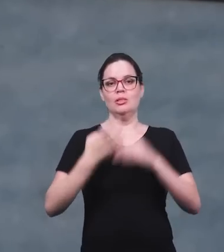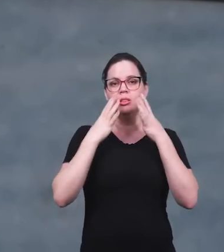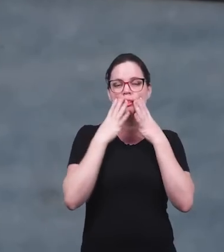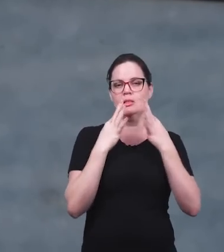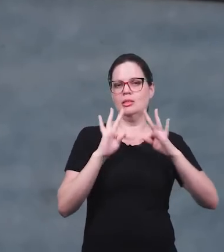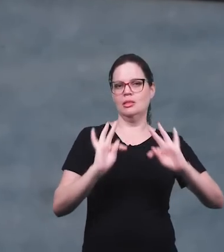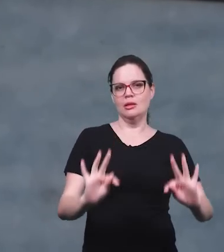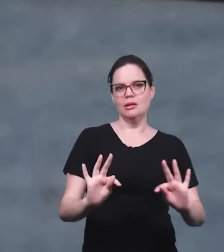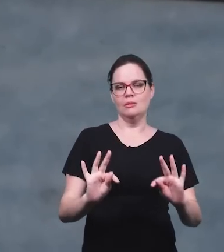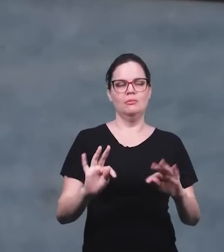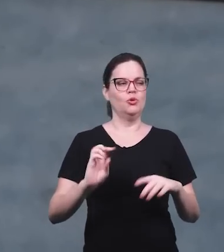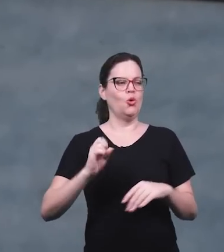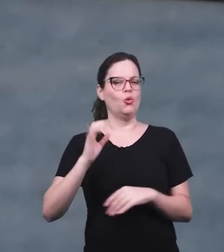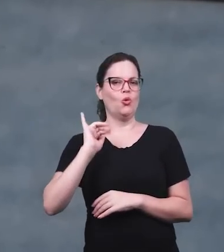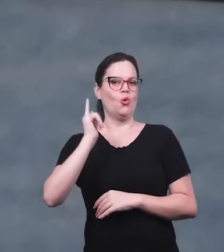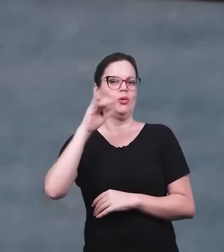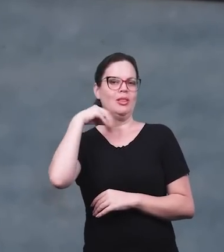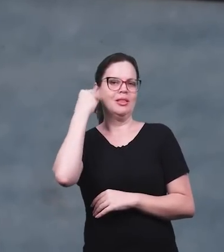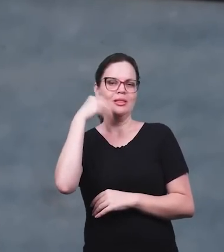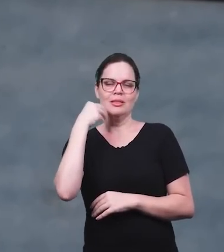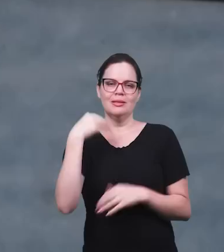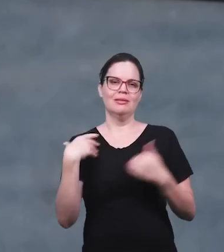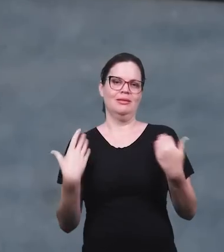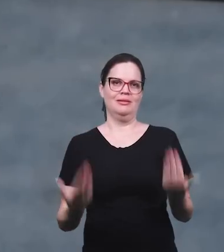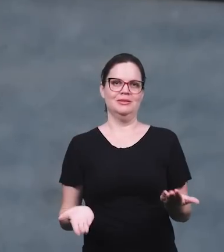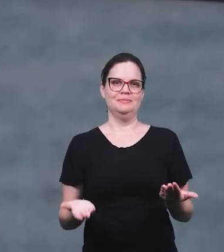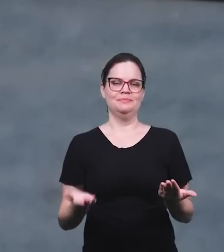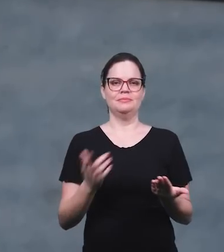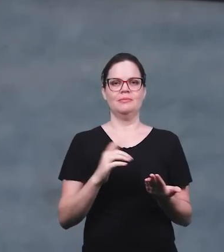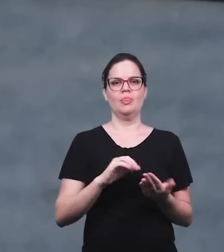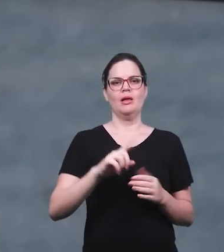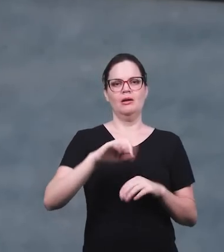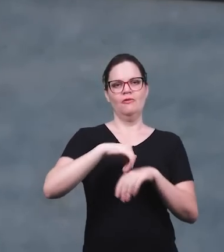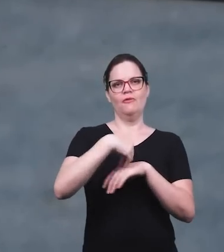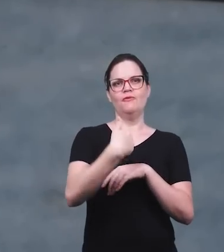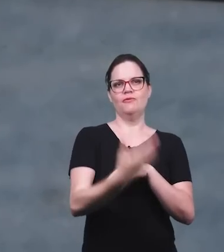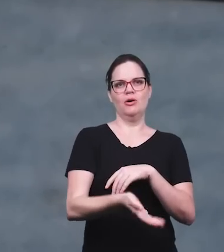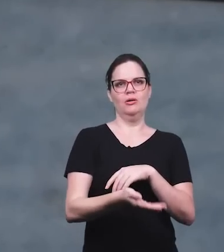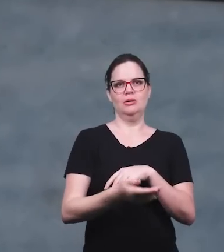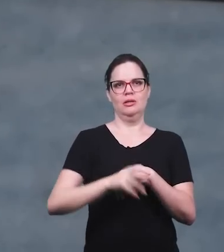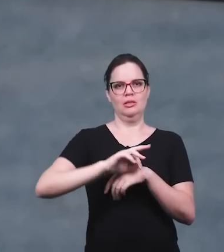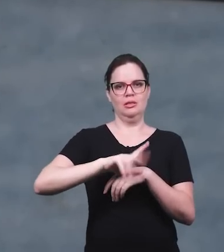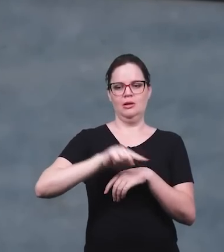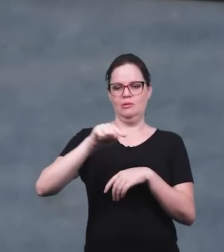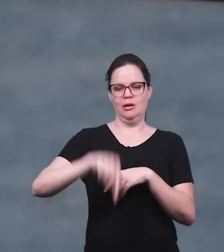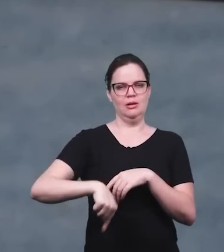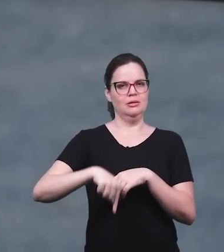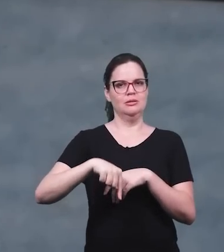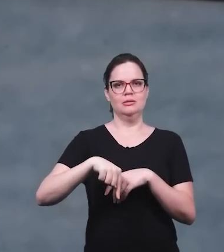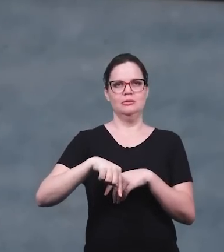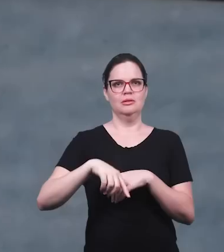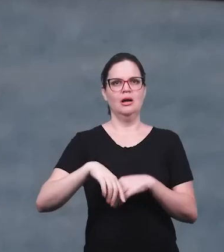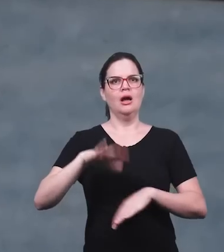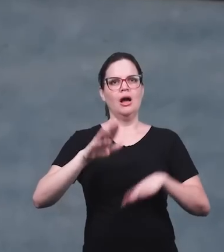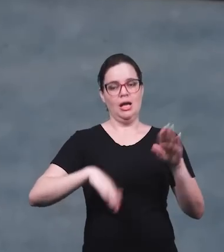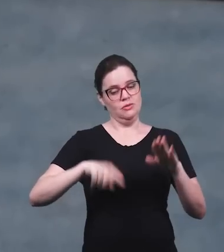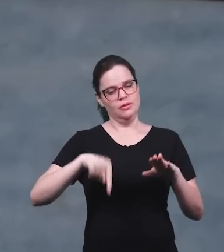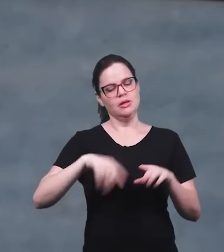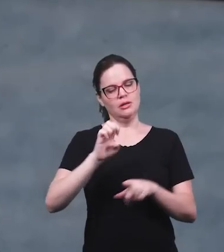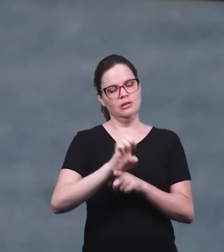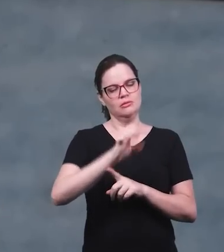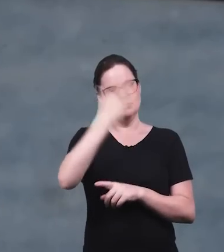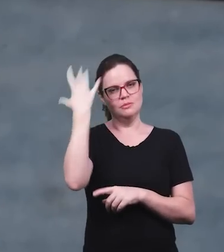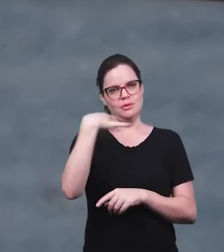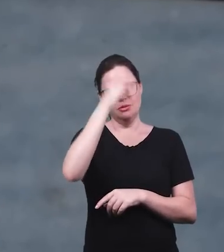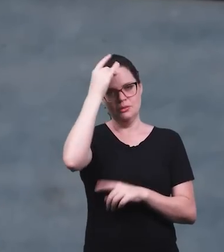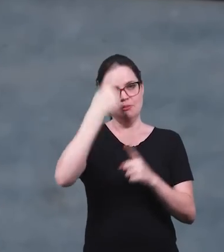ou um testemunho, contam uma experiência, e são de fora, ou seja, não estão aqui no estúdio, às vezes